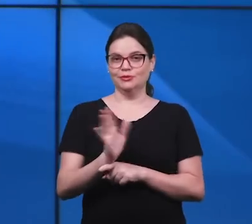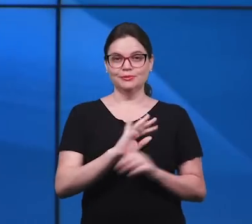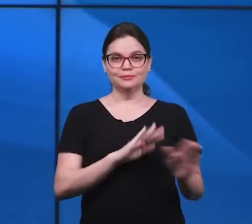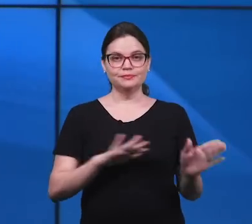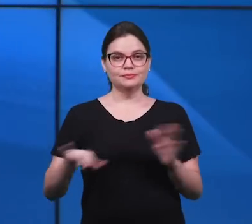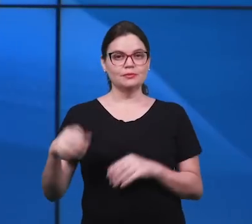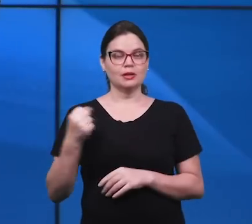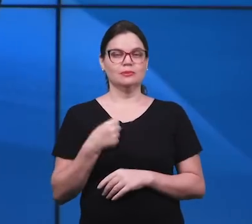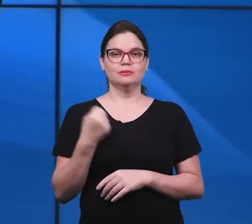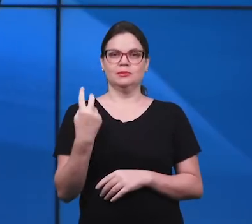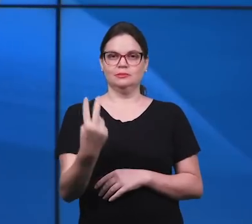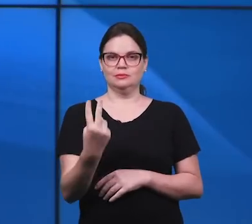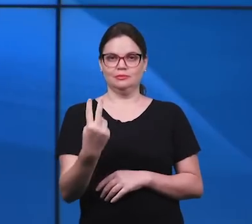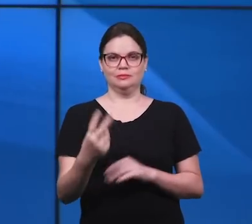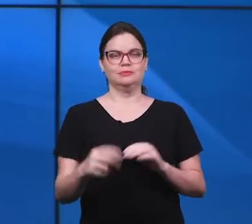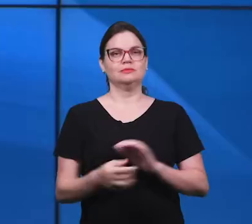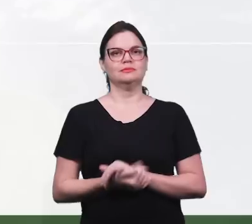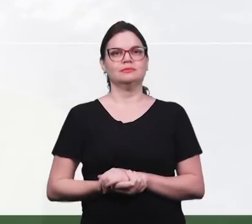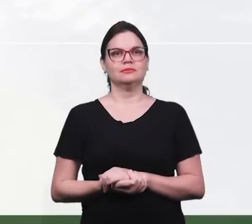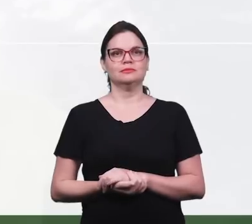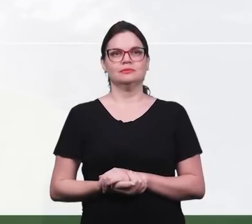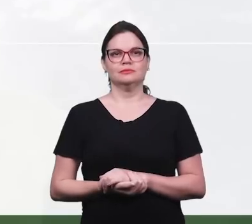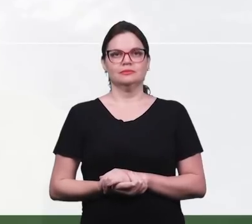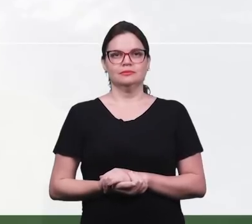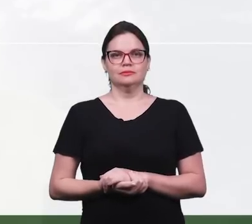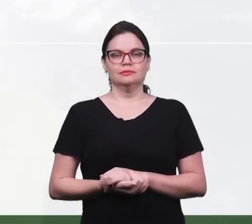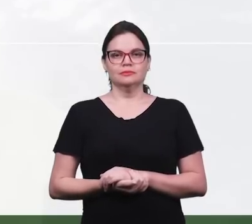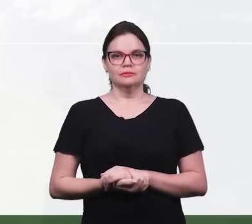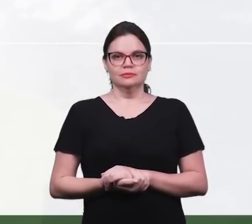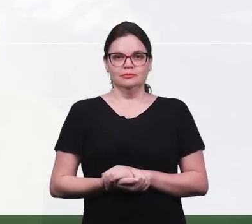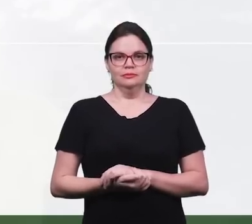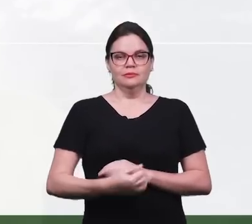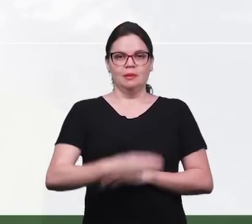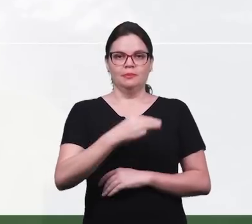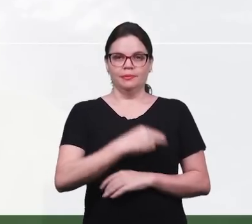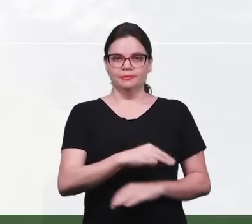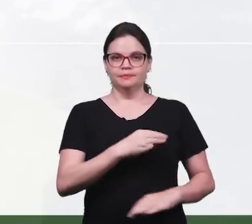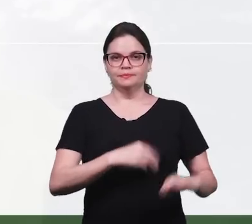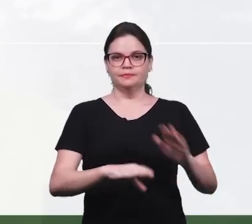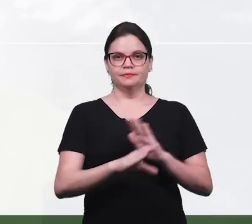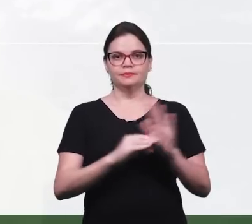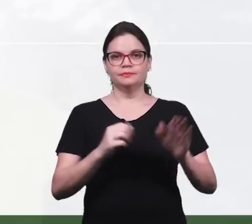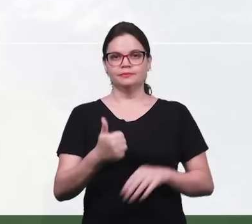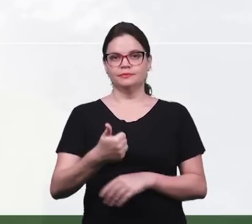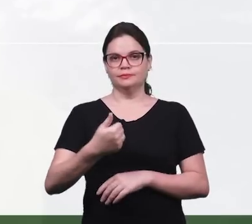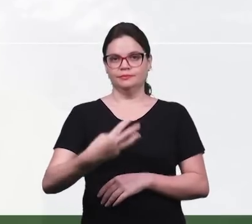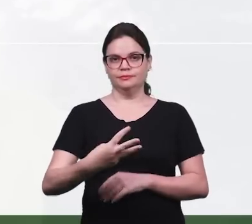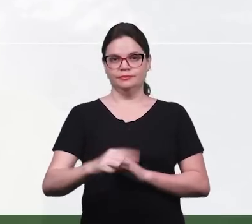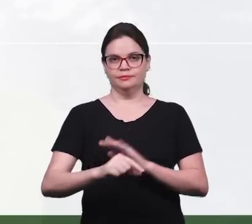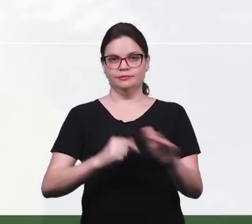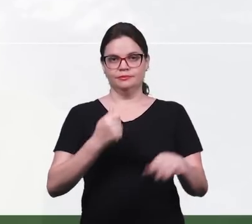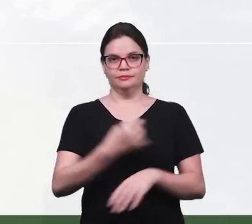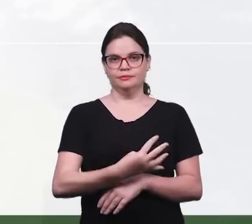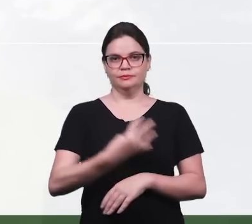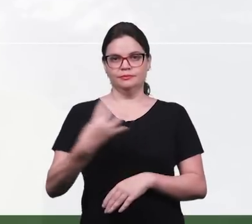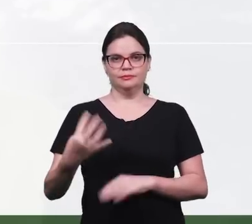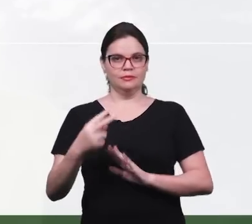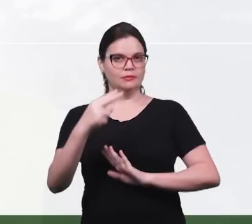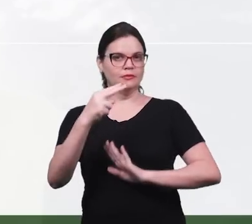2, que a pergunta número 2, ela diz assim, vamos ler. Lendo Mateus, capítulo 13, verso